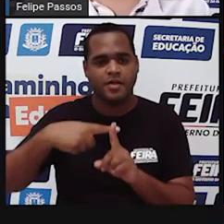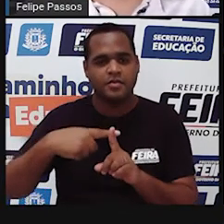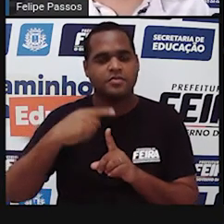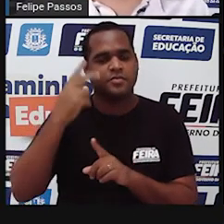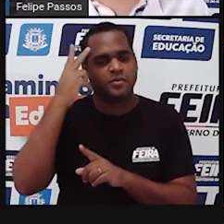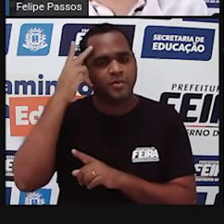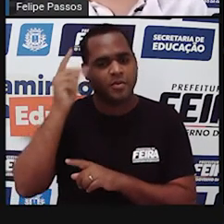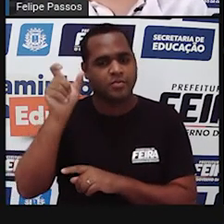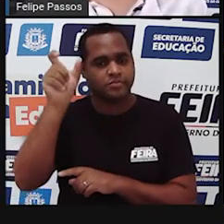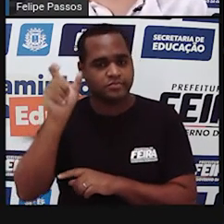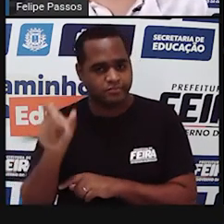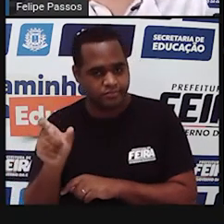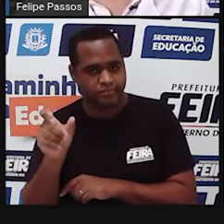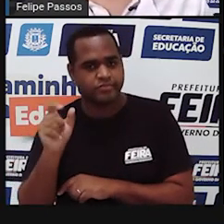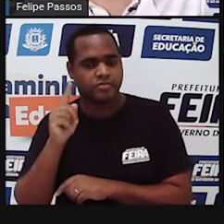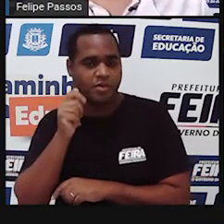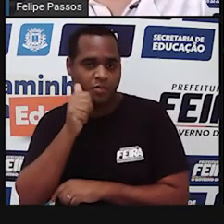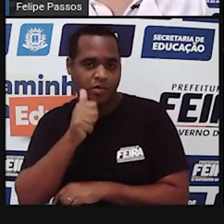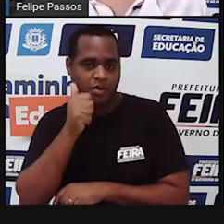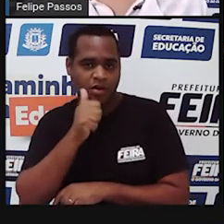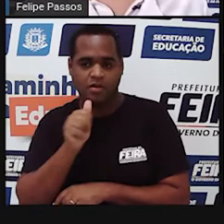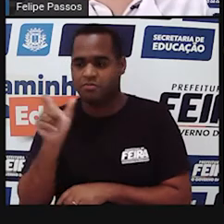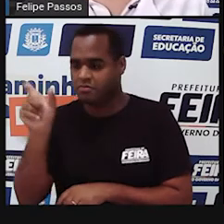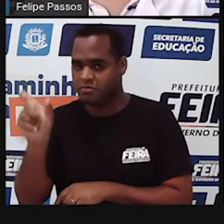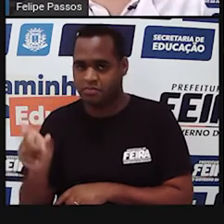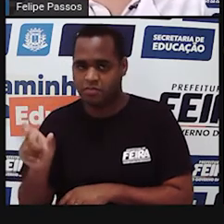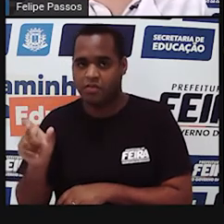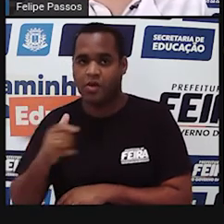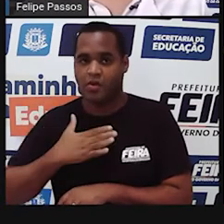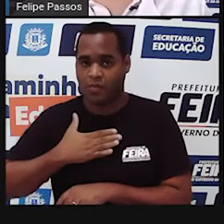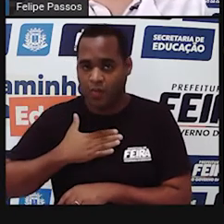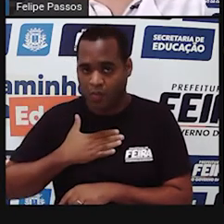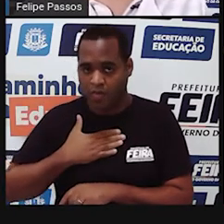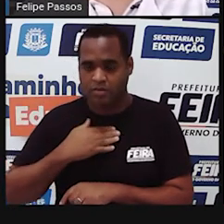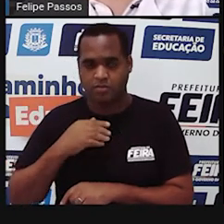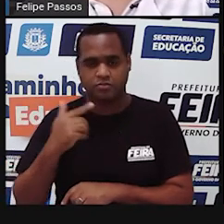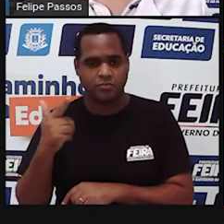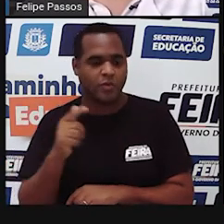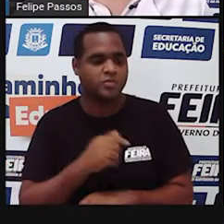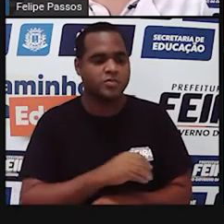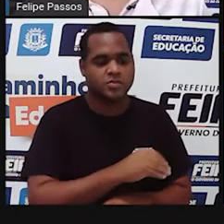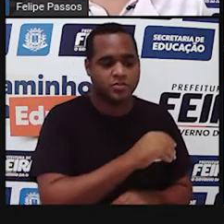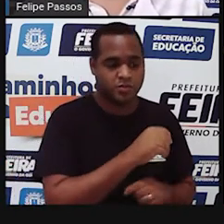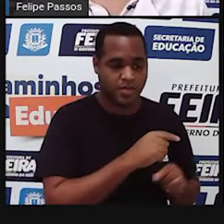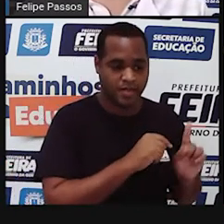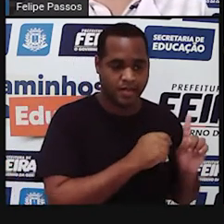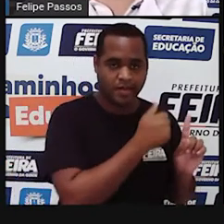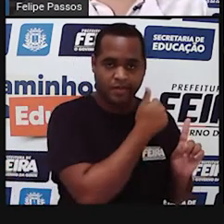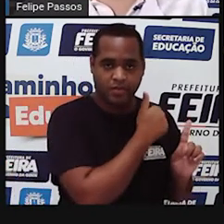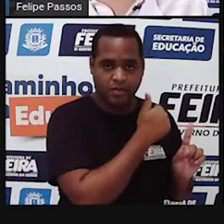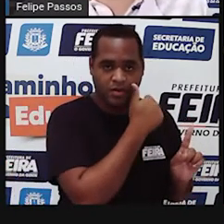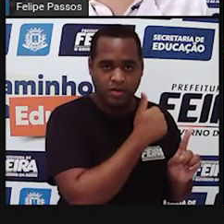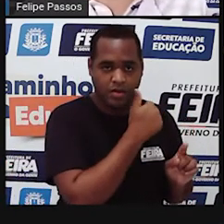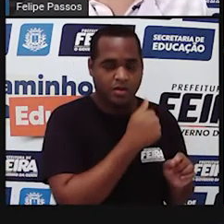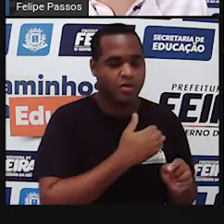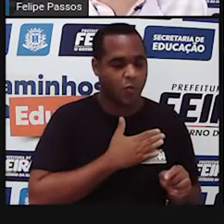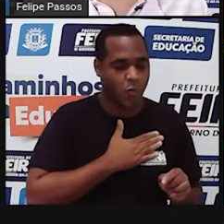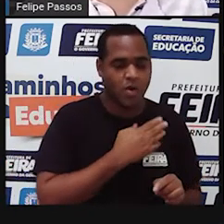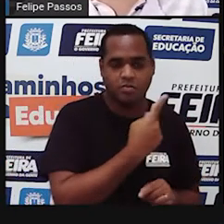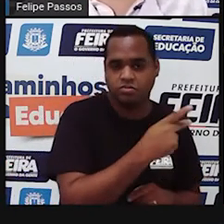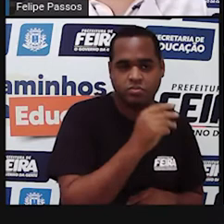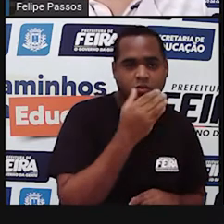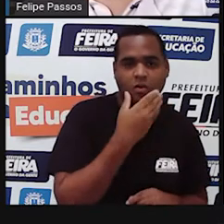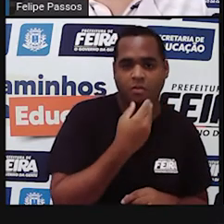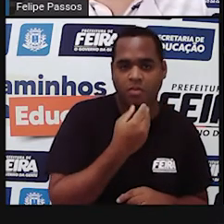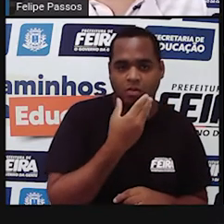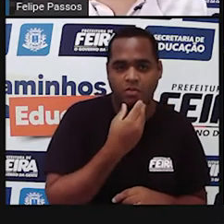heteronormativo, heterossexual, ou seja, um homem que sente atração e se relaciona com uma mulher, ou um